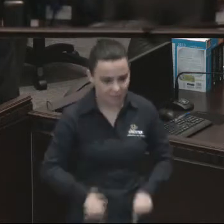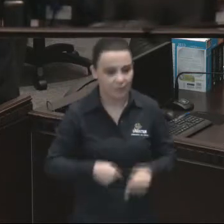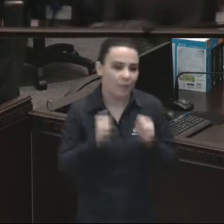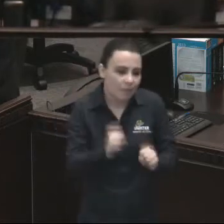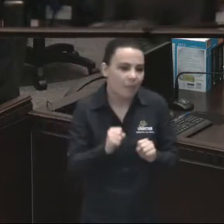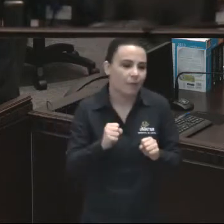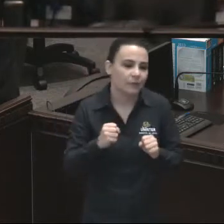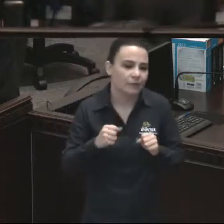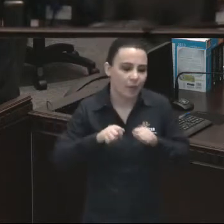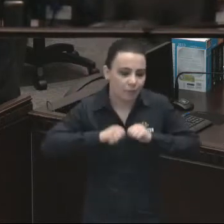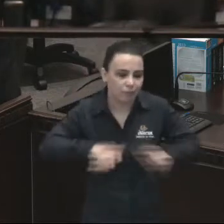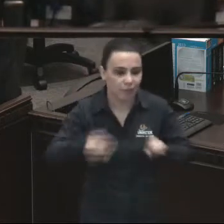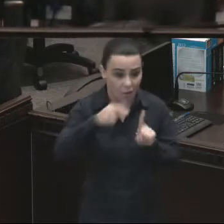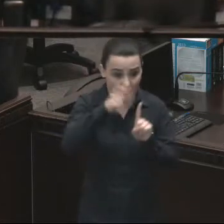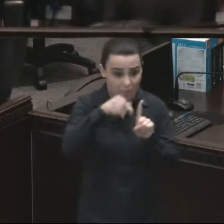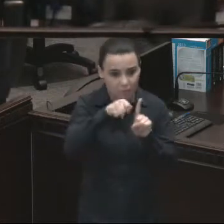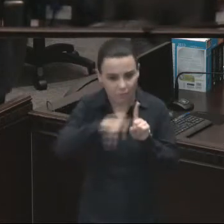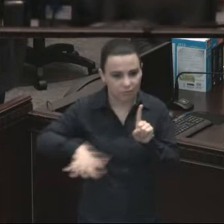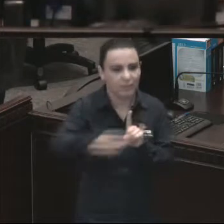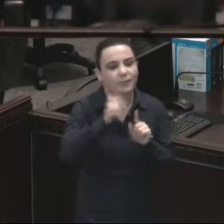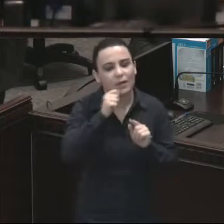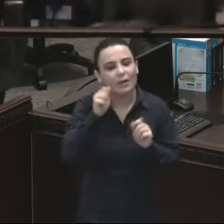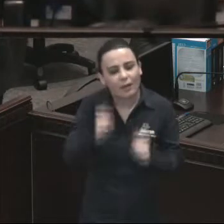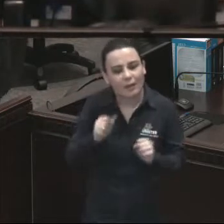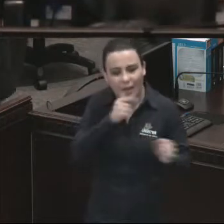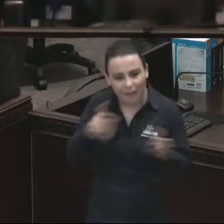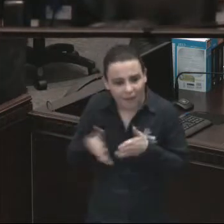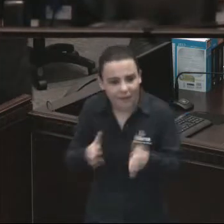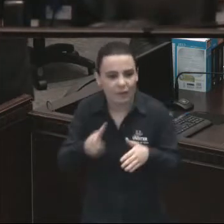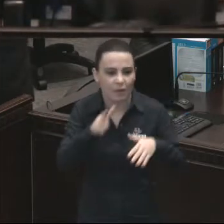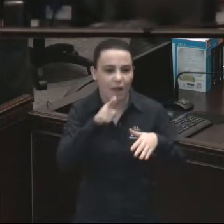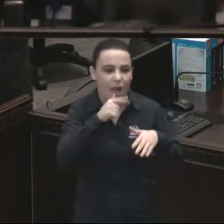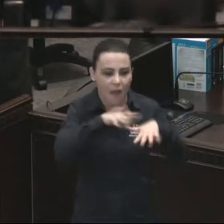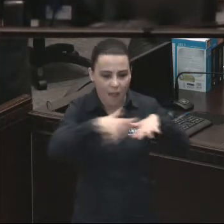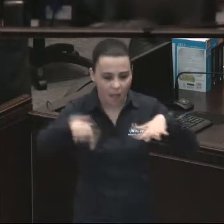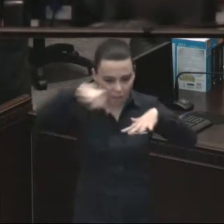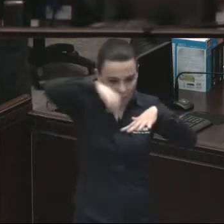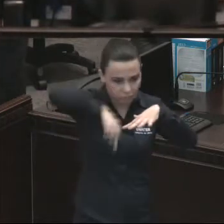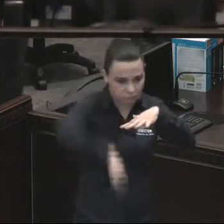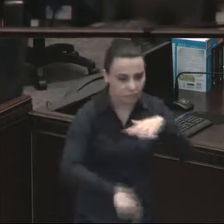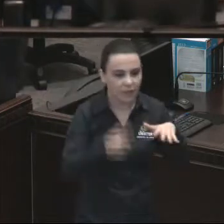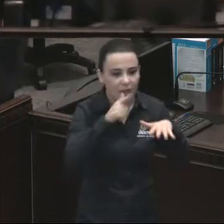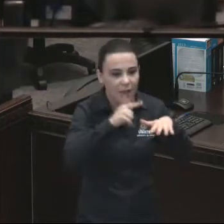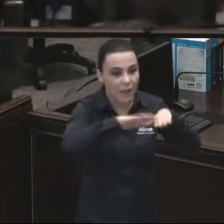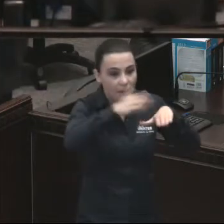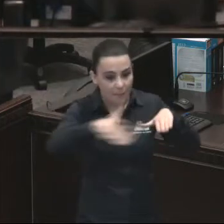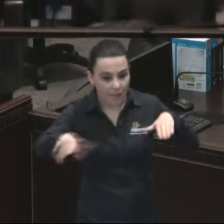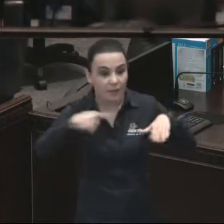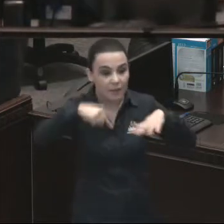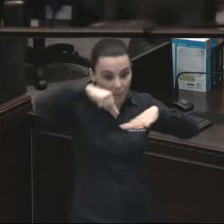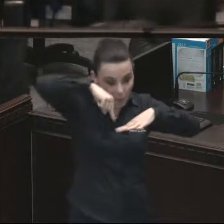tratamento de água e esgoto, águas de superfície, os rios, por exemplo, água do mar, em aquíferos já